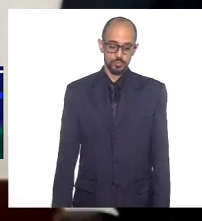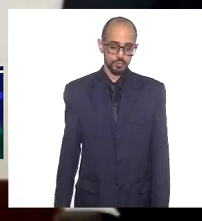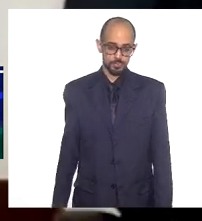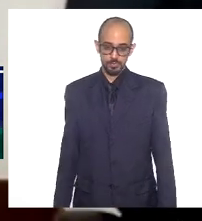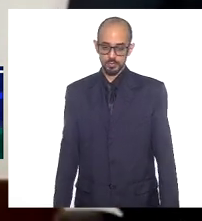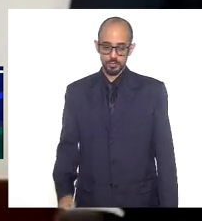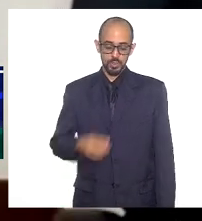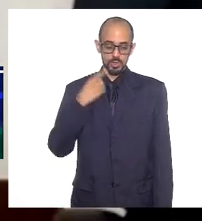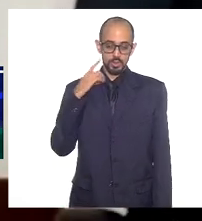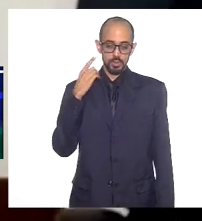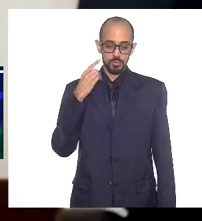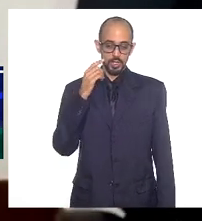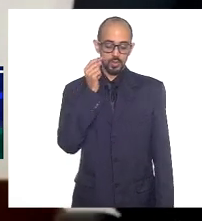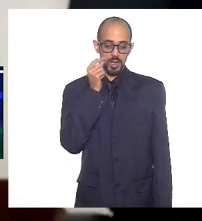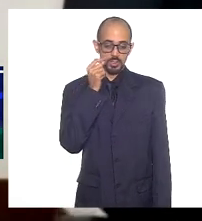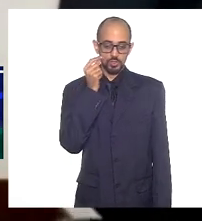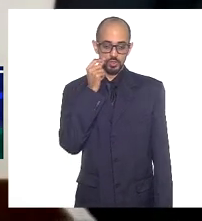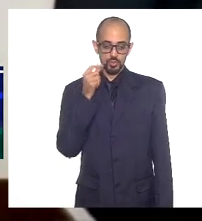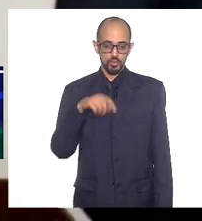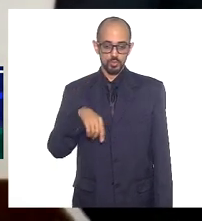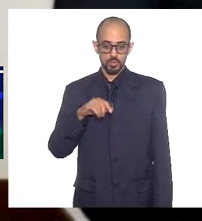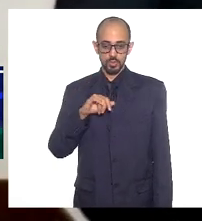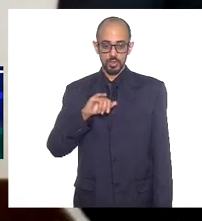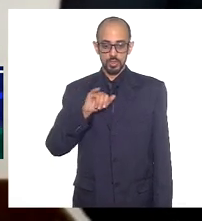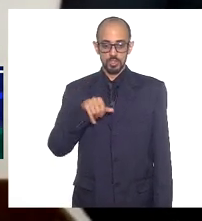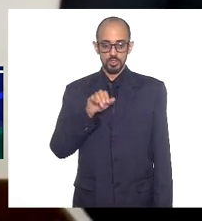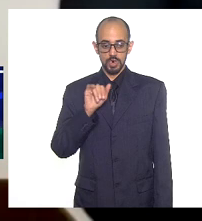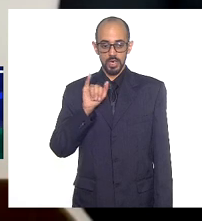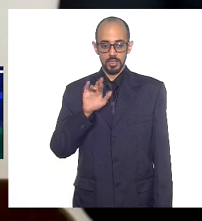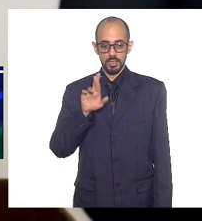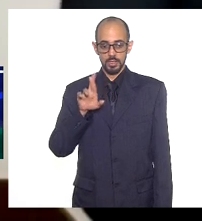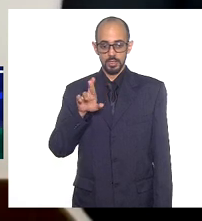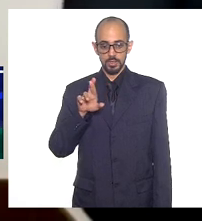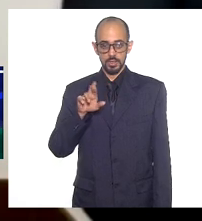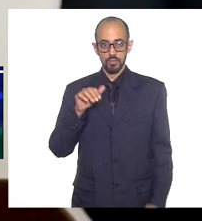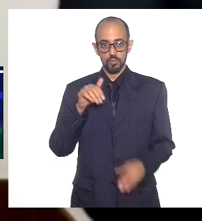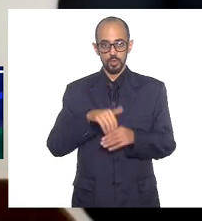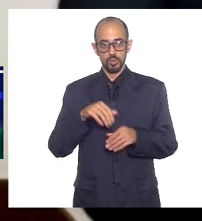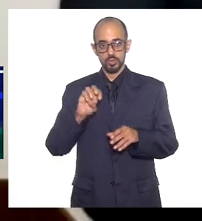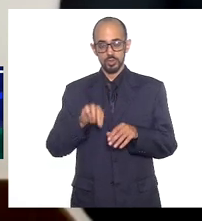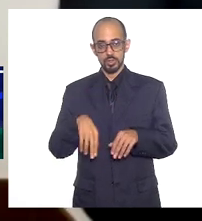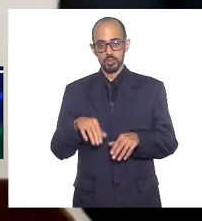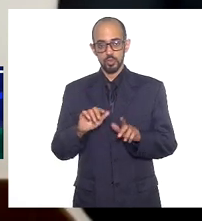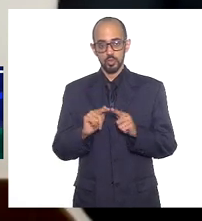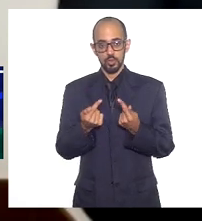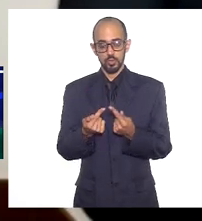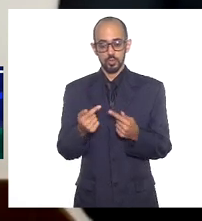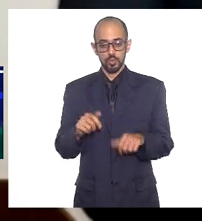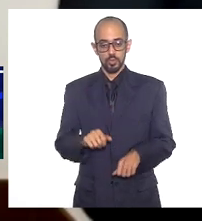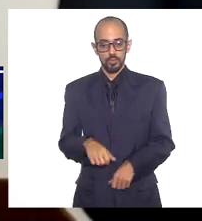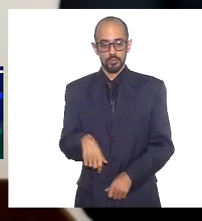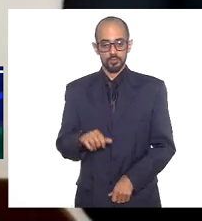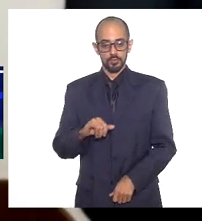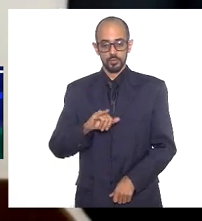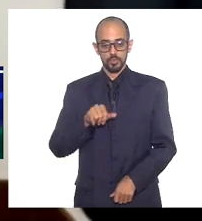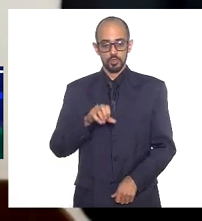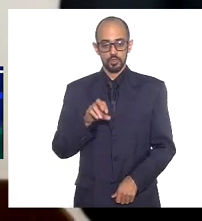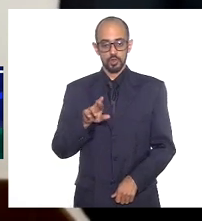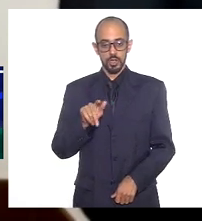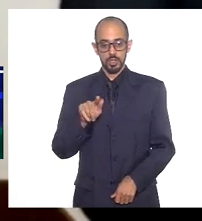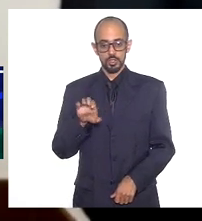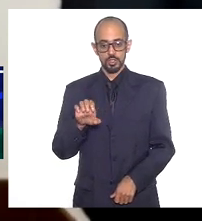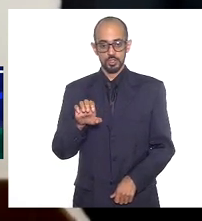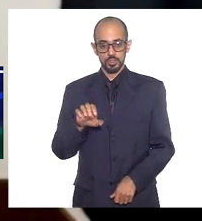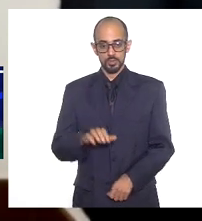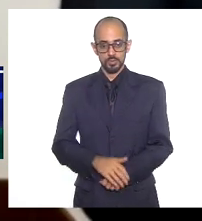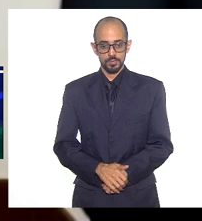deputado Giovanni Ratinho deputado Jair Bittencourt votou sim no grupo deputado Jorge Felipe Neto